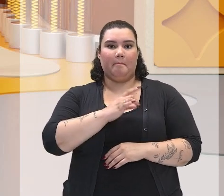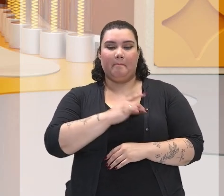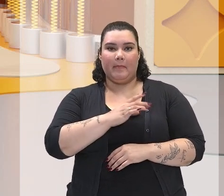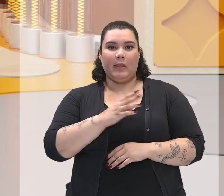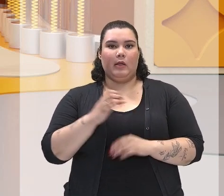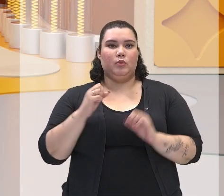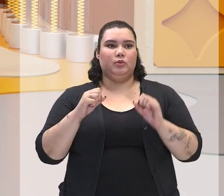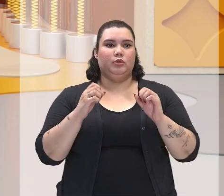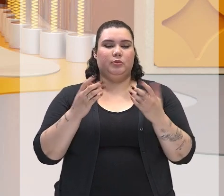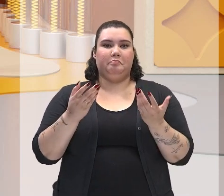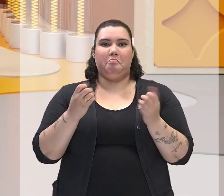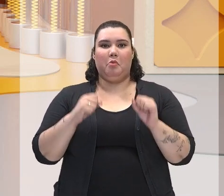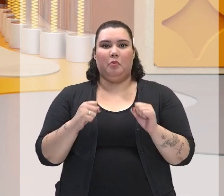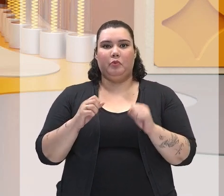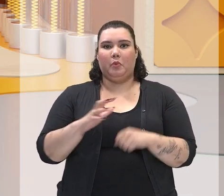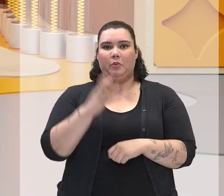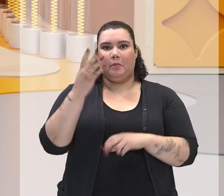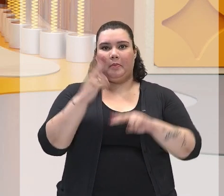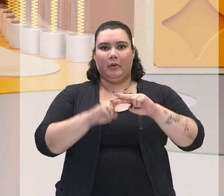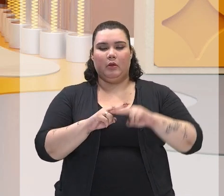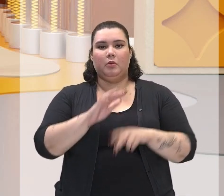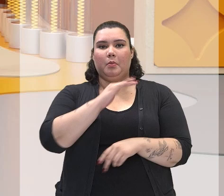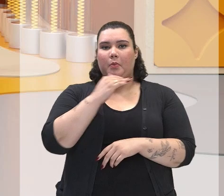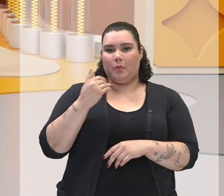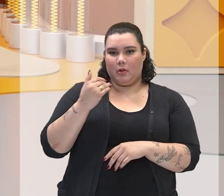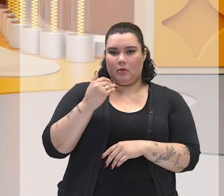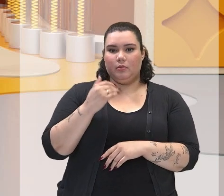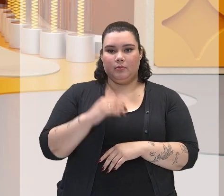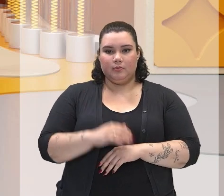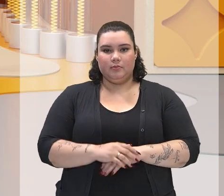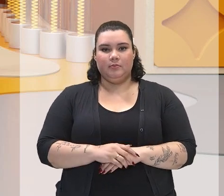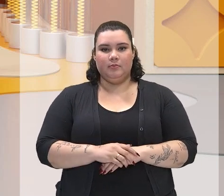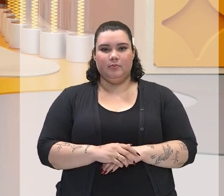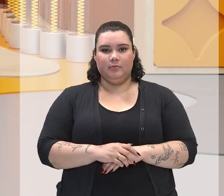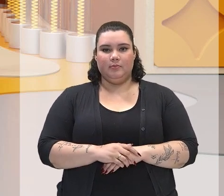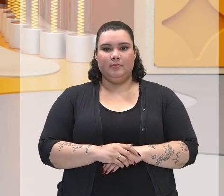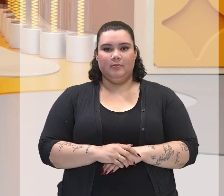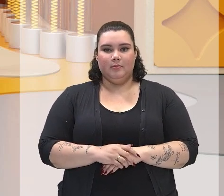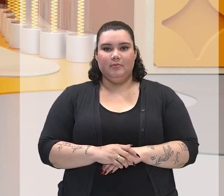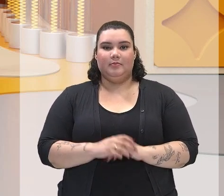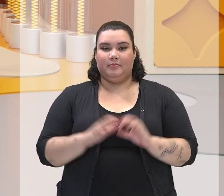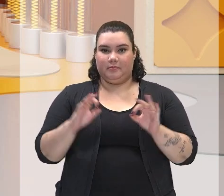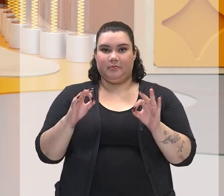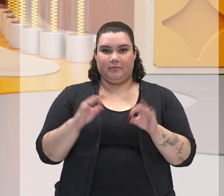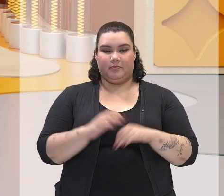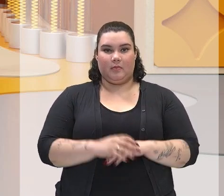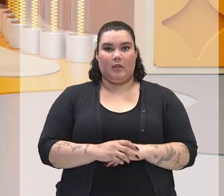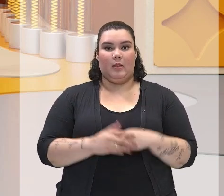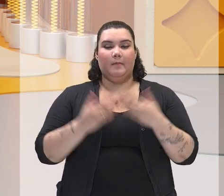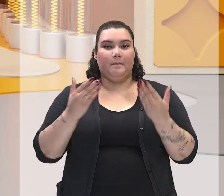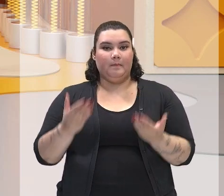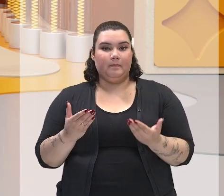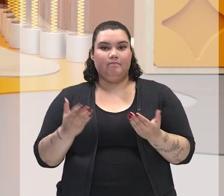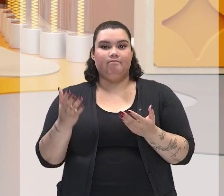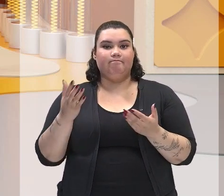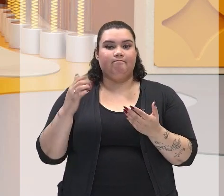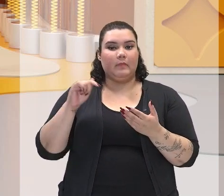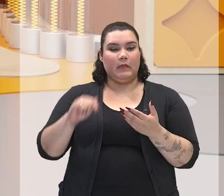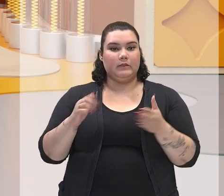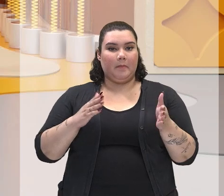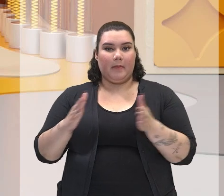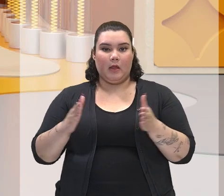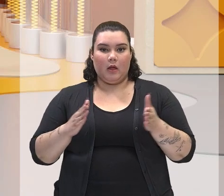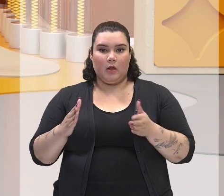serem presas e guilhotinadas, perder a cabeça. Tá bom? Então é justamente nesse momento que vão